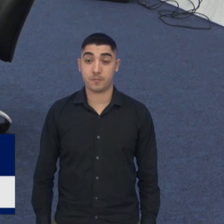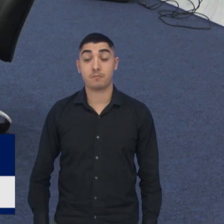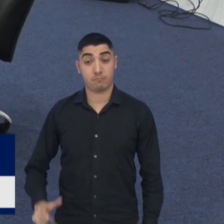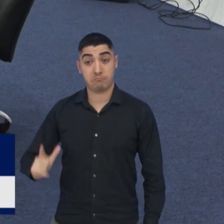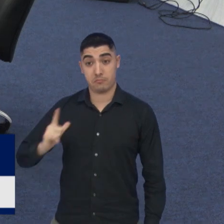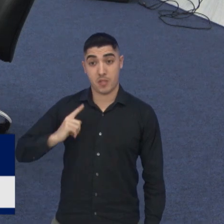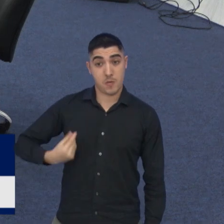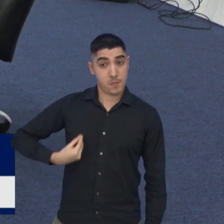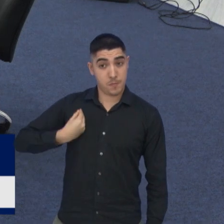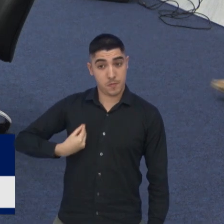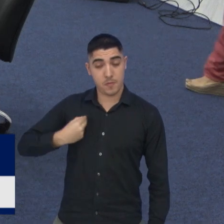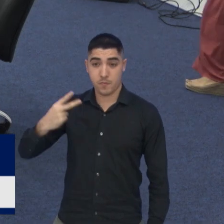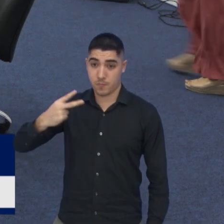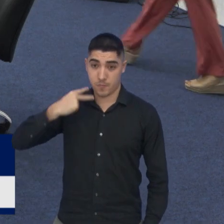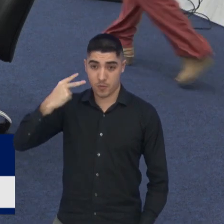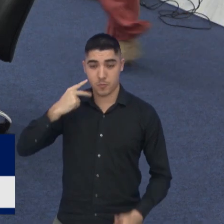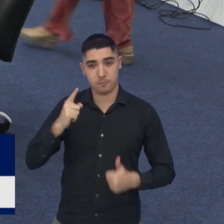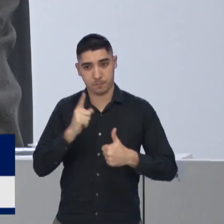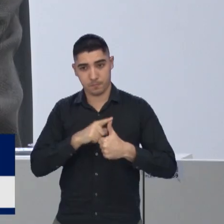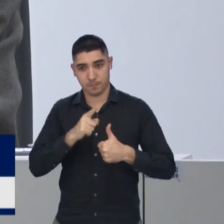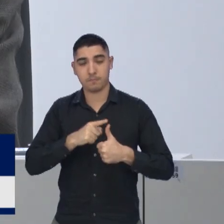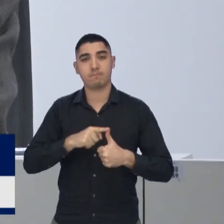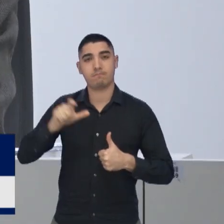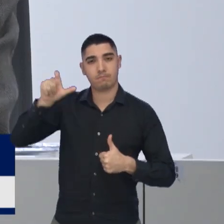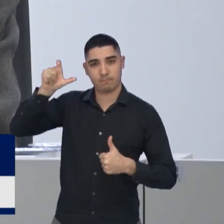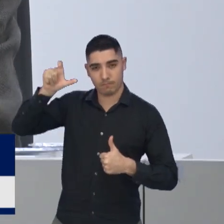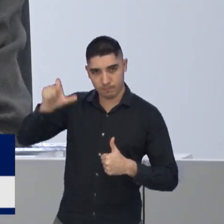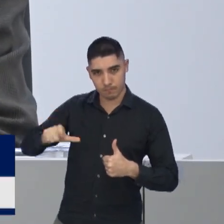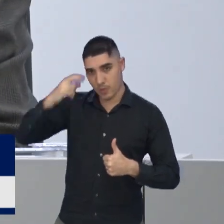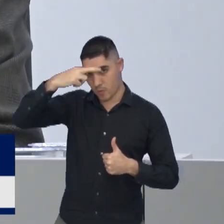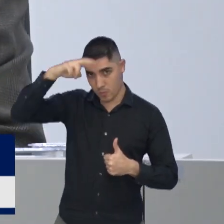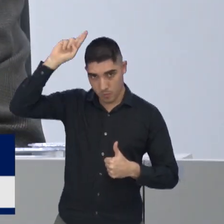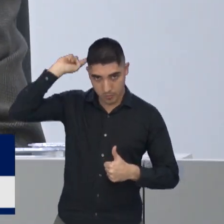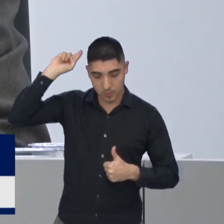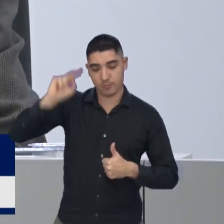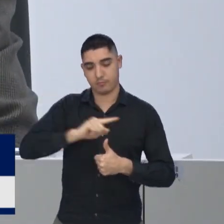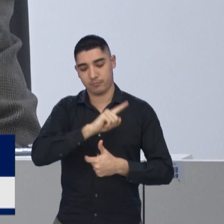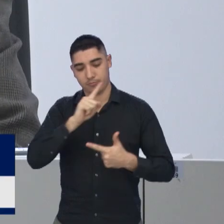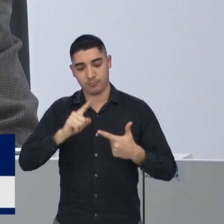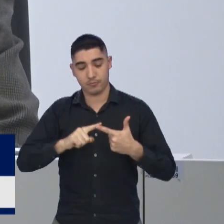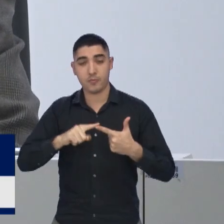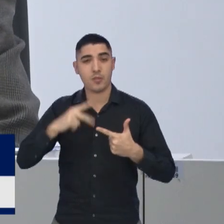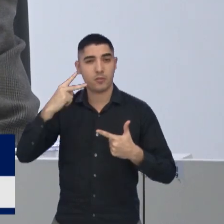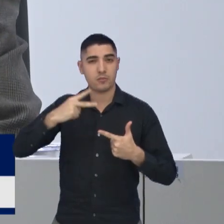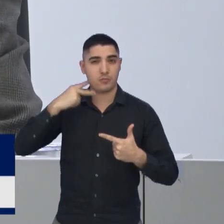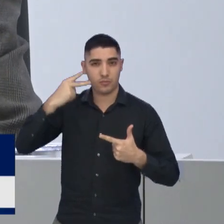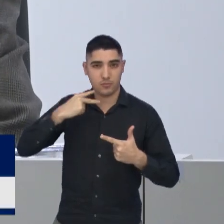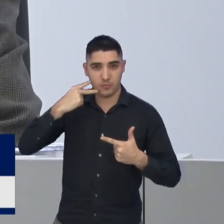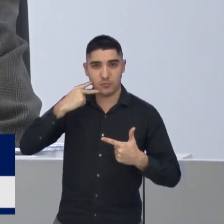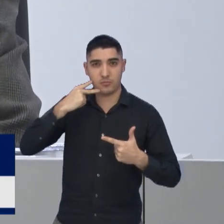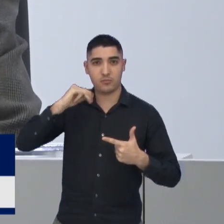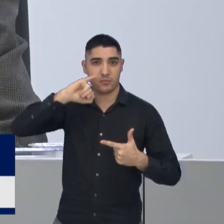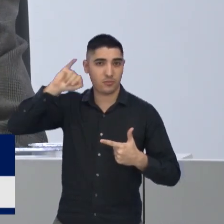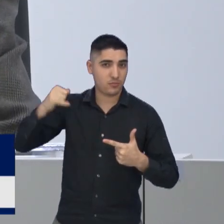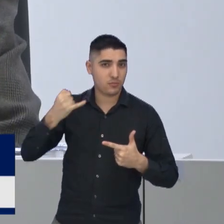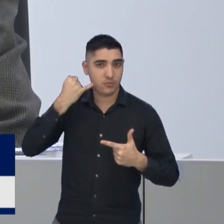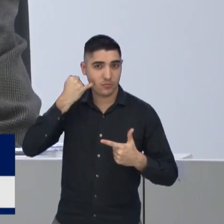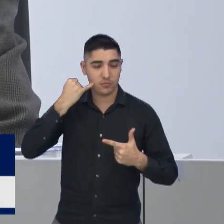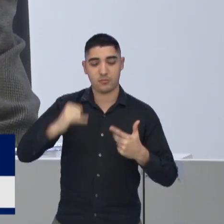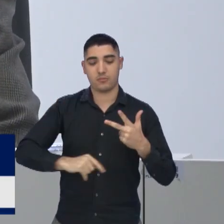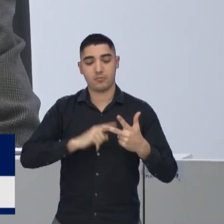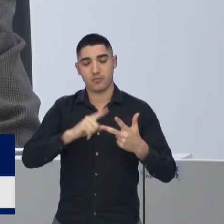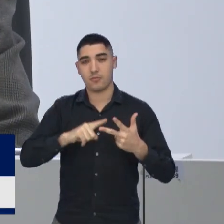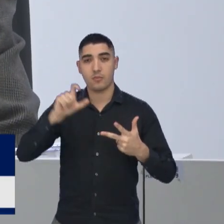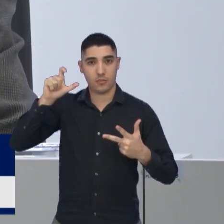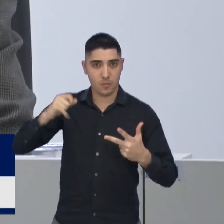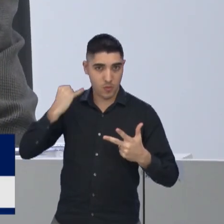presentes os seguintes vereadores: vereador Robertinho da Padaria, vereador Juvenil Silvério, vereador Zé